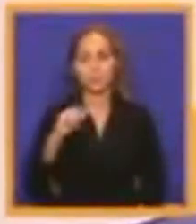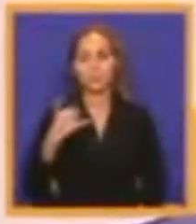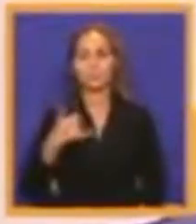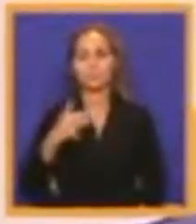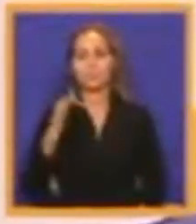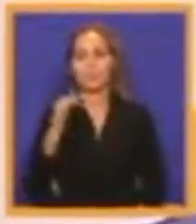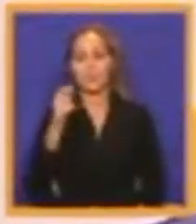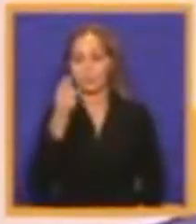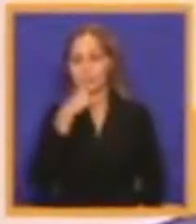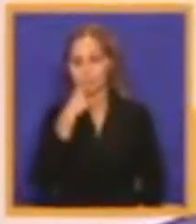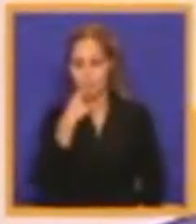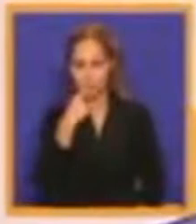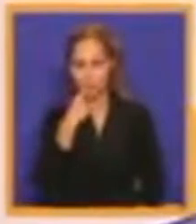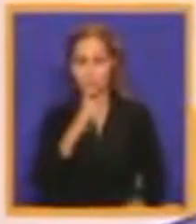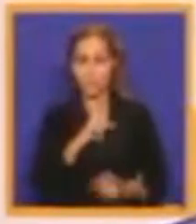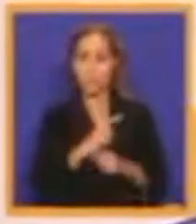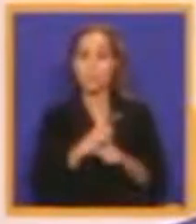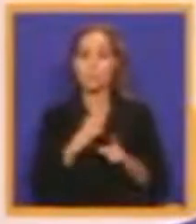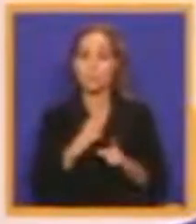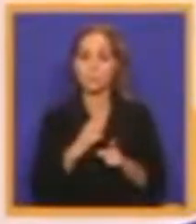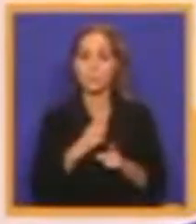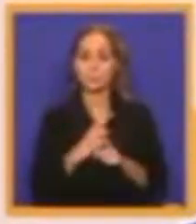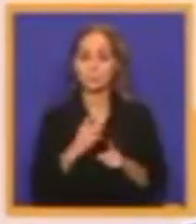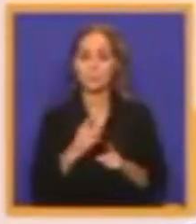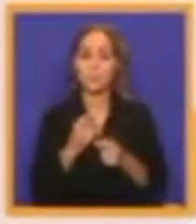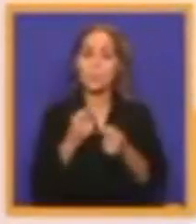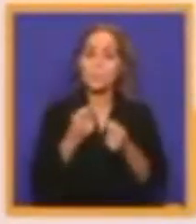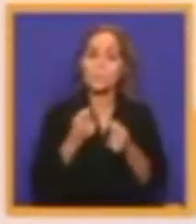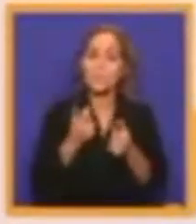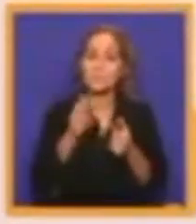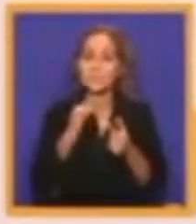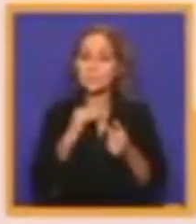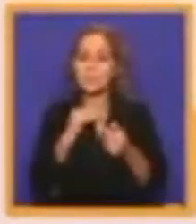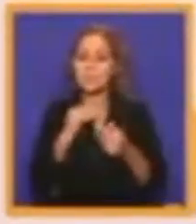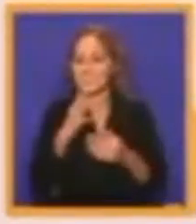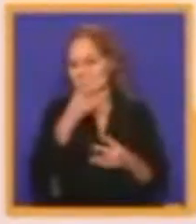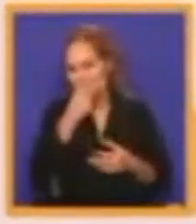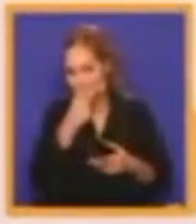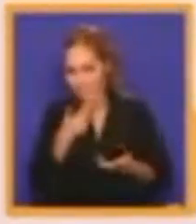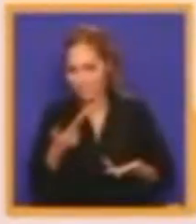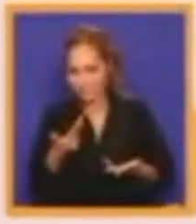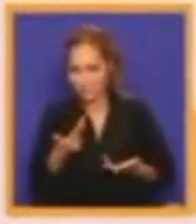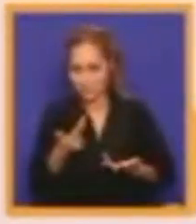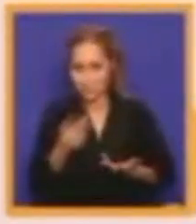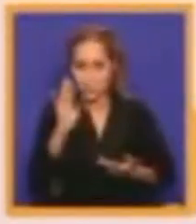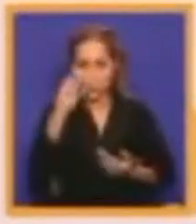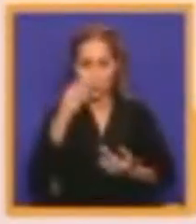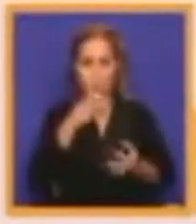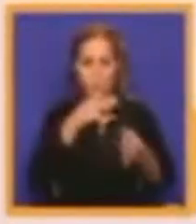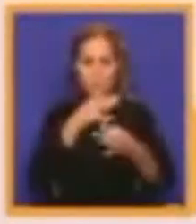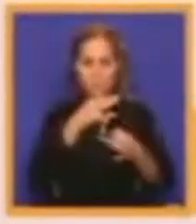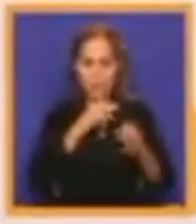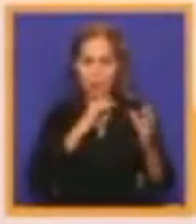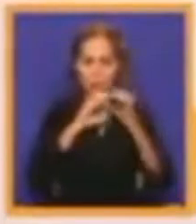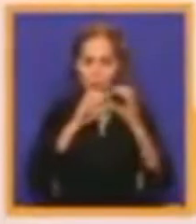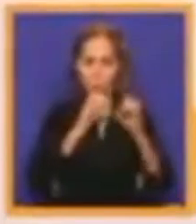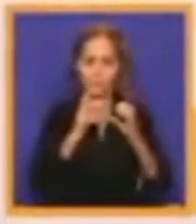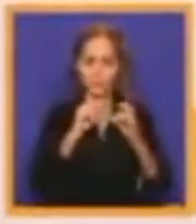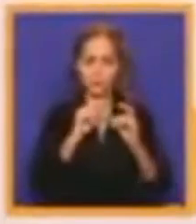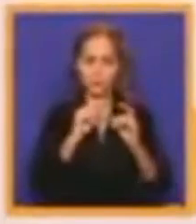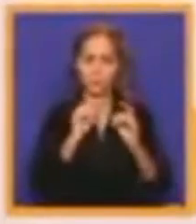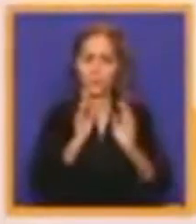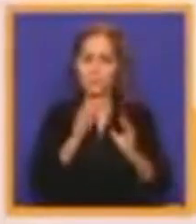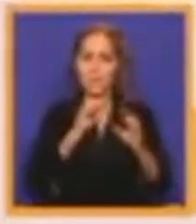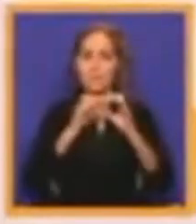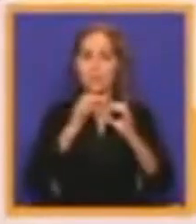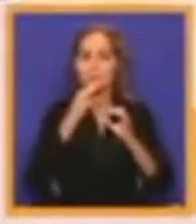de maio. E porquê? Porque vão estar um pouco mais dados a desilusões. Os gêmeos falam, comunicam, e estes têm que